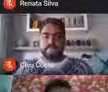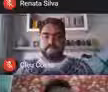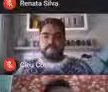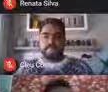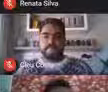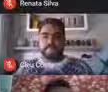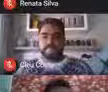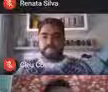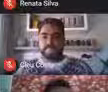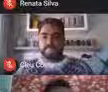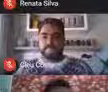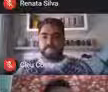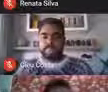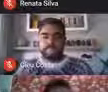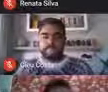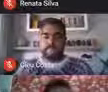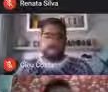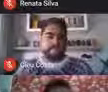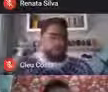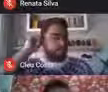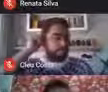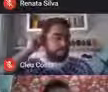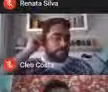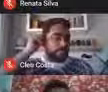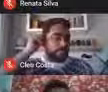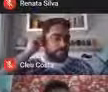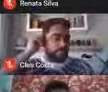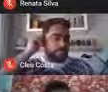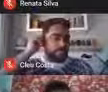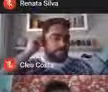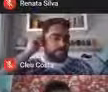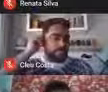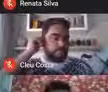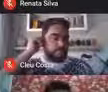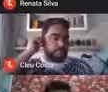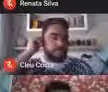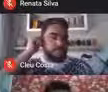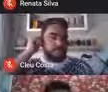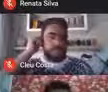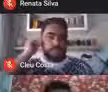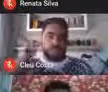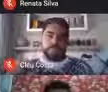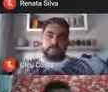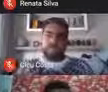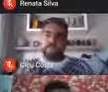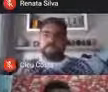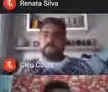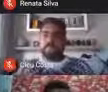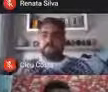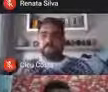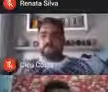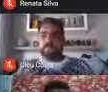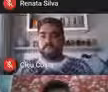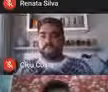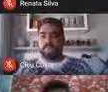e um espaço onde ser branco e homem era sinônimo de superioridade. Antonieta,